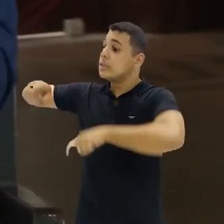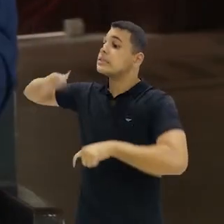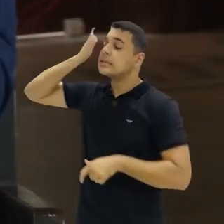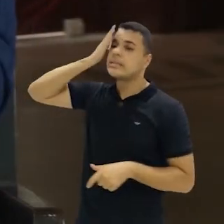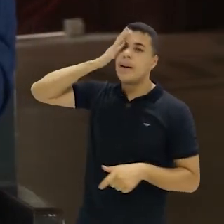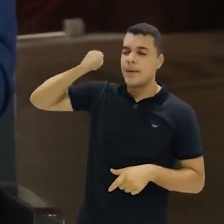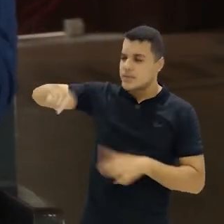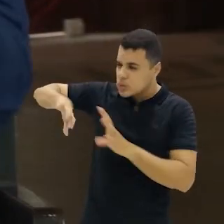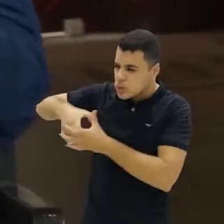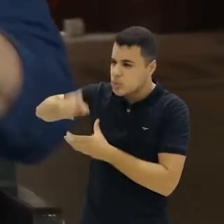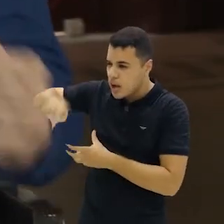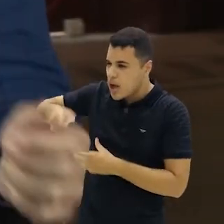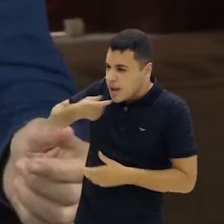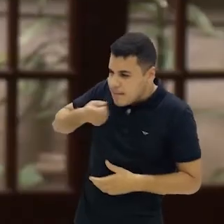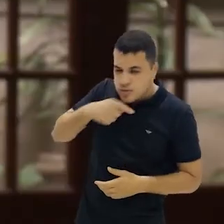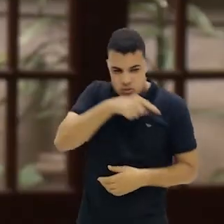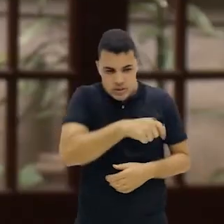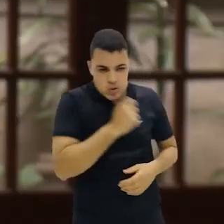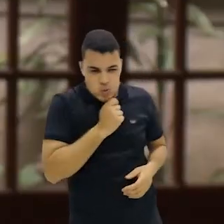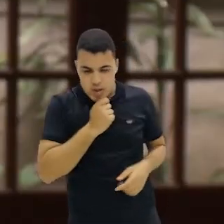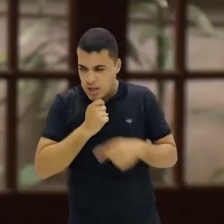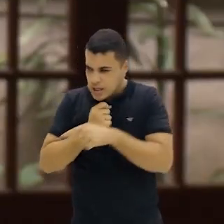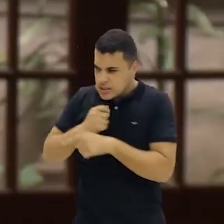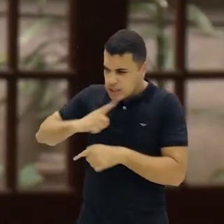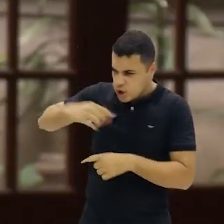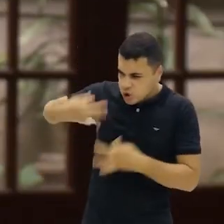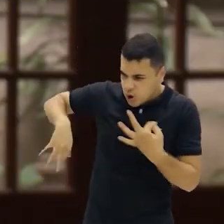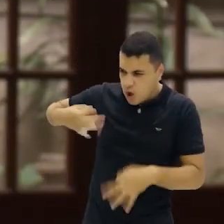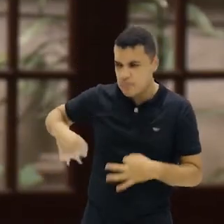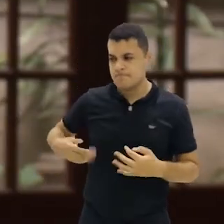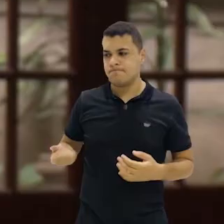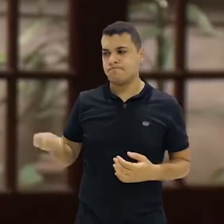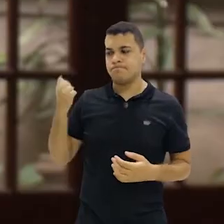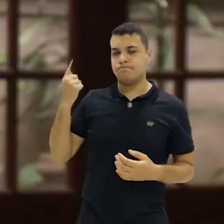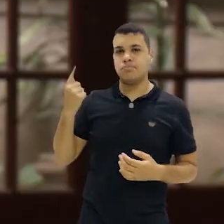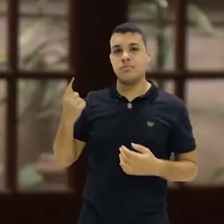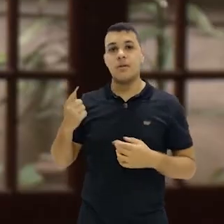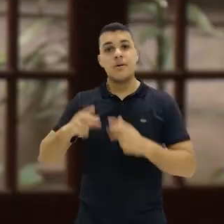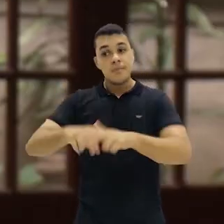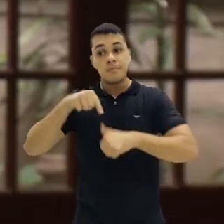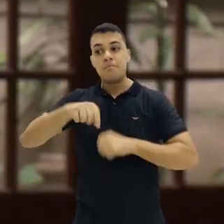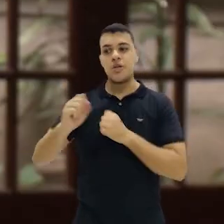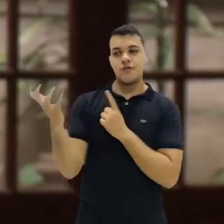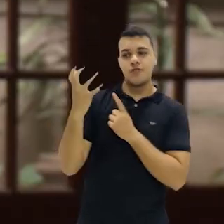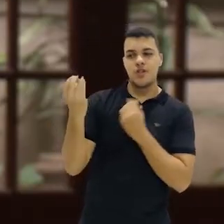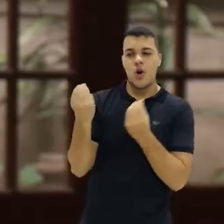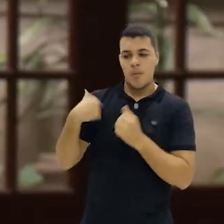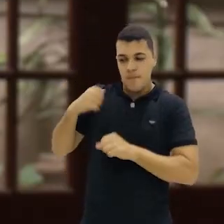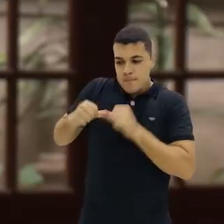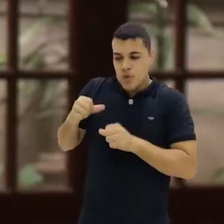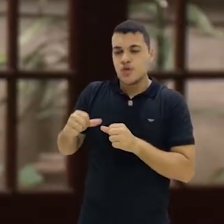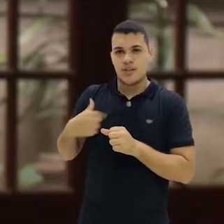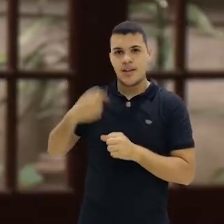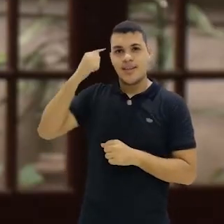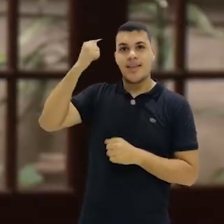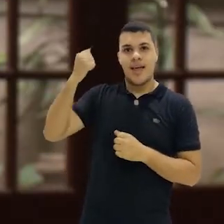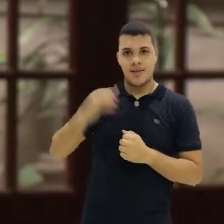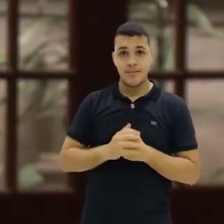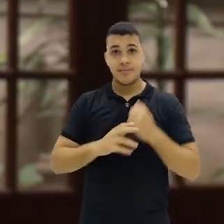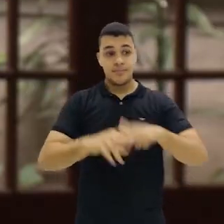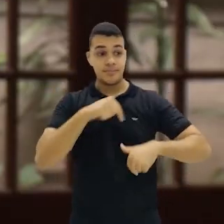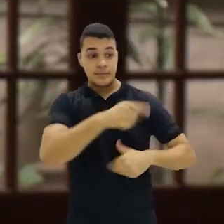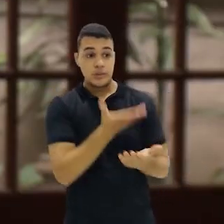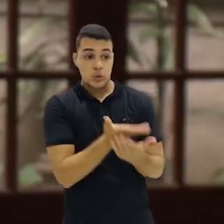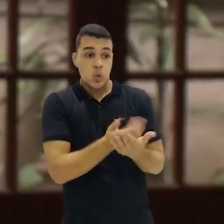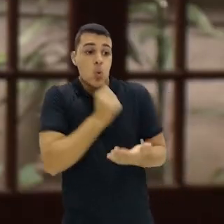de como eu percebo a dor. Então, quando esses estudos não são mascarados ou ditos cegos, é o que a gente chama de